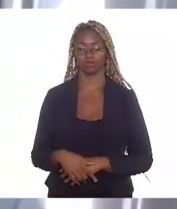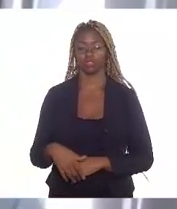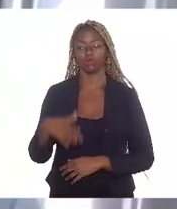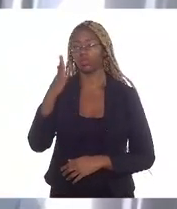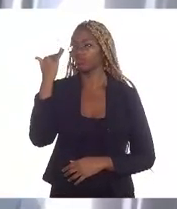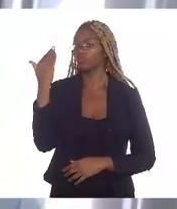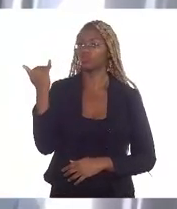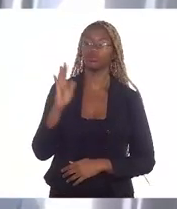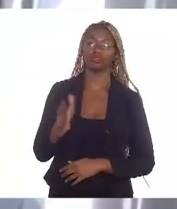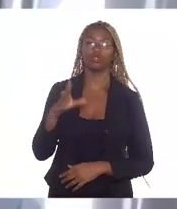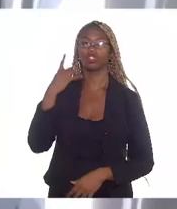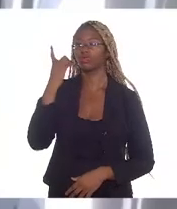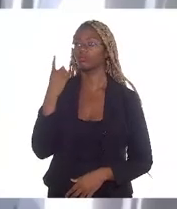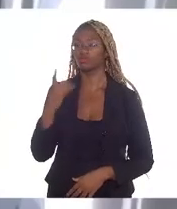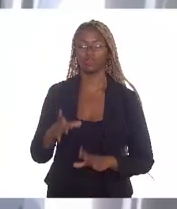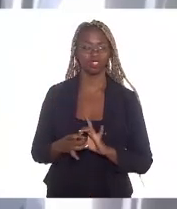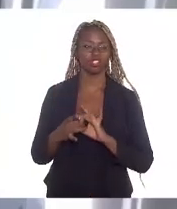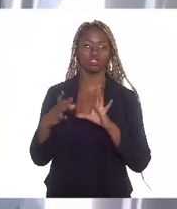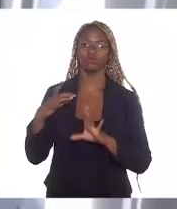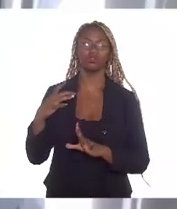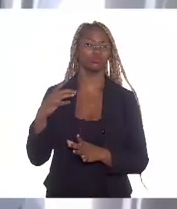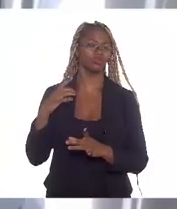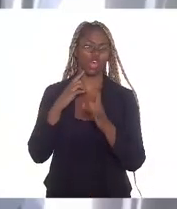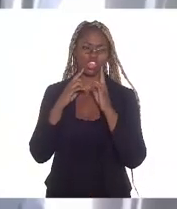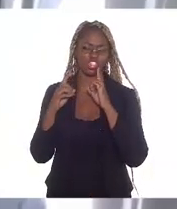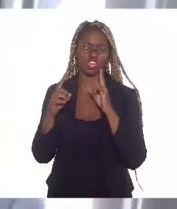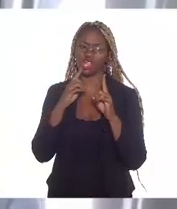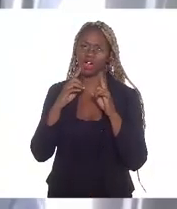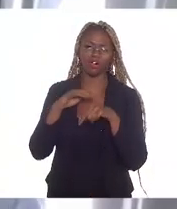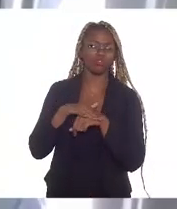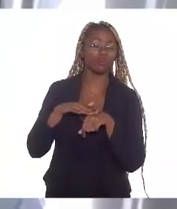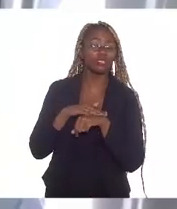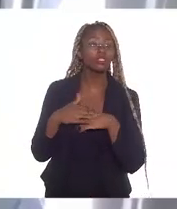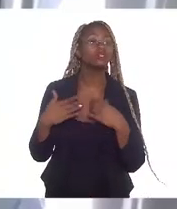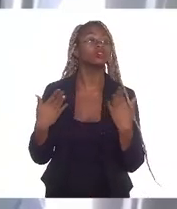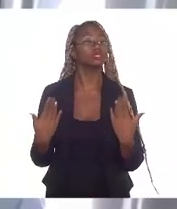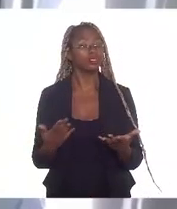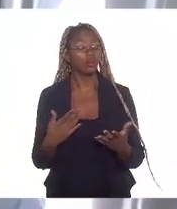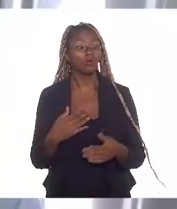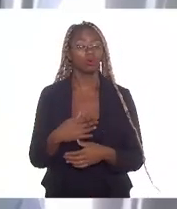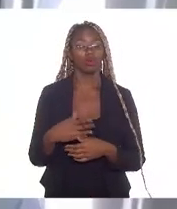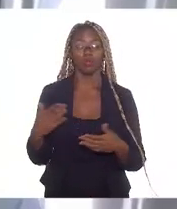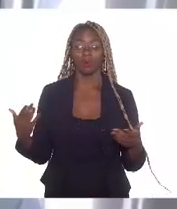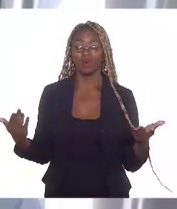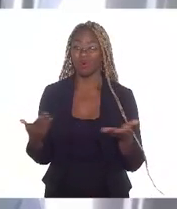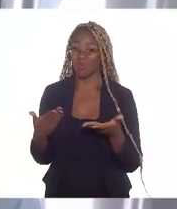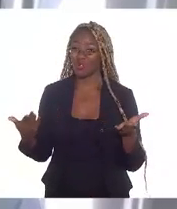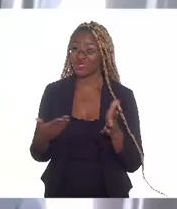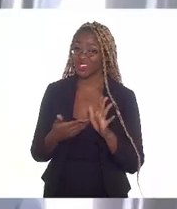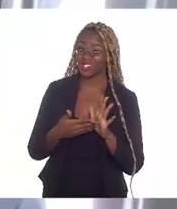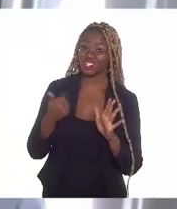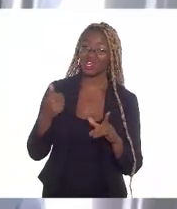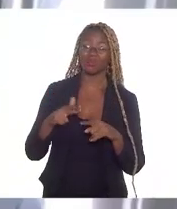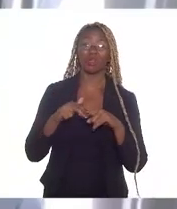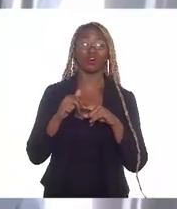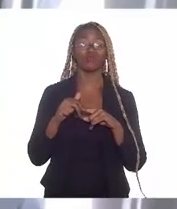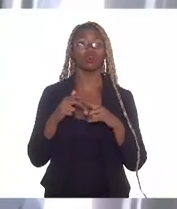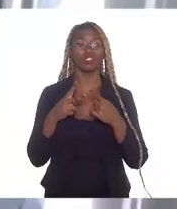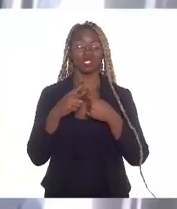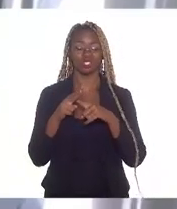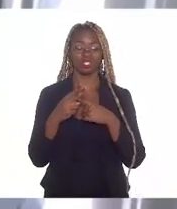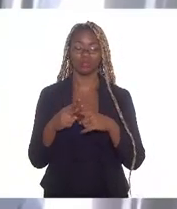reconhecidamente um deputado aberto ao diálogo e parceiro das audiências públicas. Então, assim, como o projeto vai sair de pauta hoje por causa das emendas,